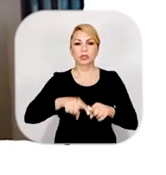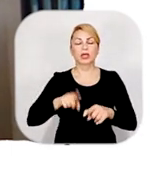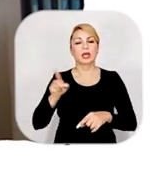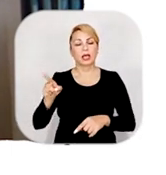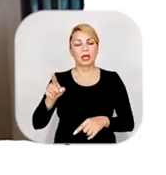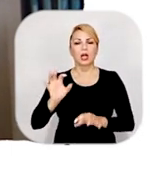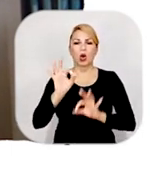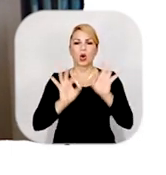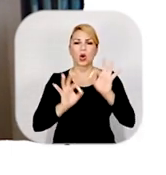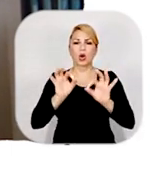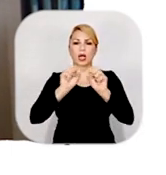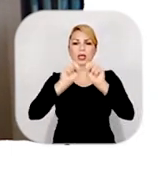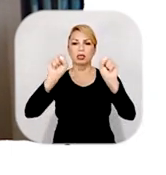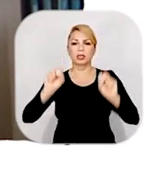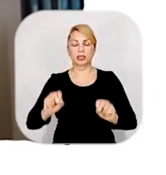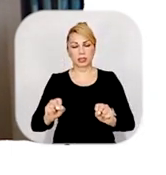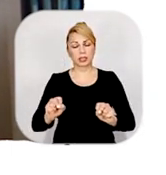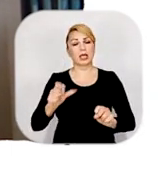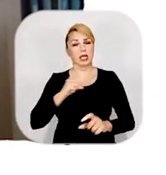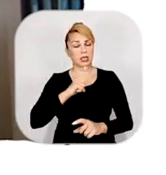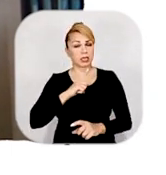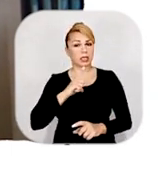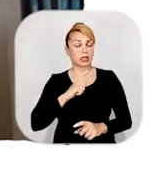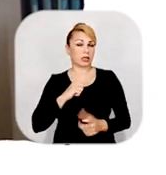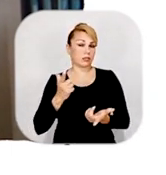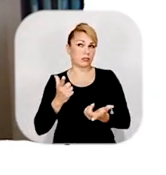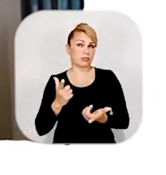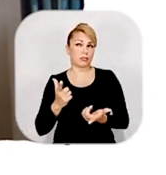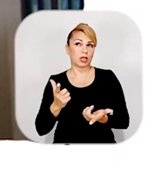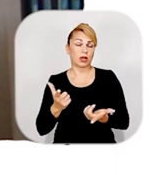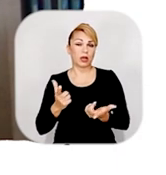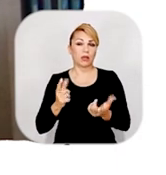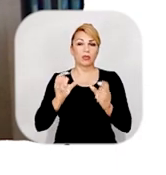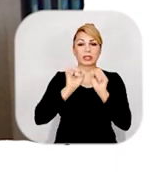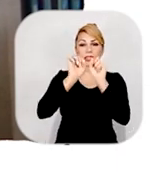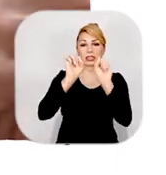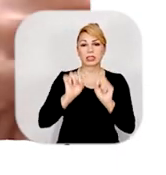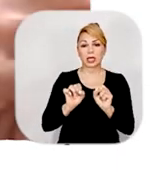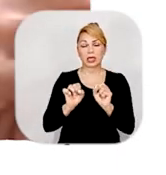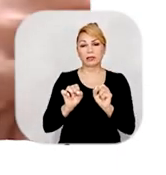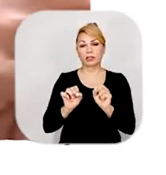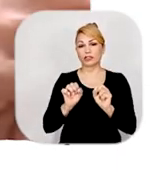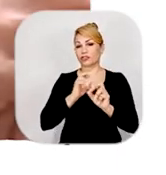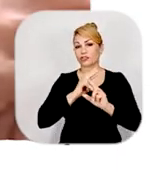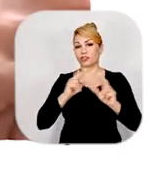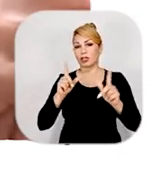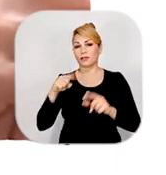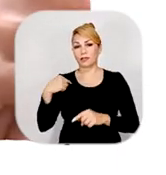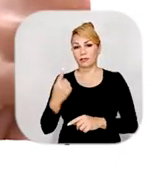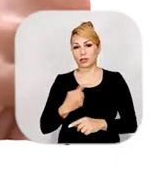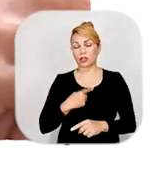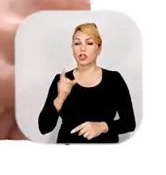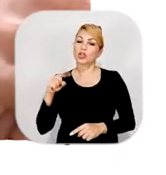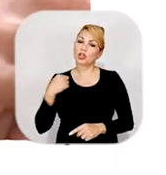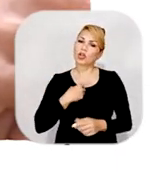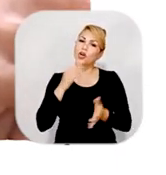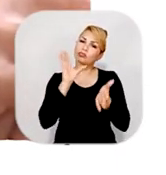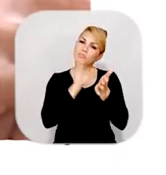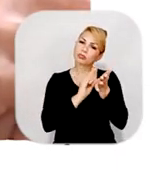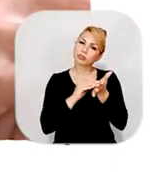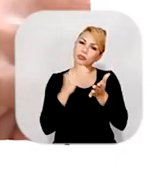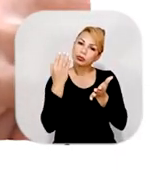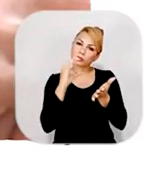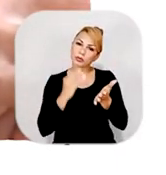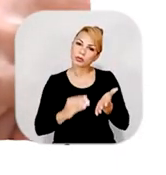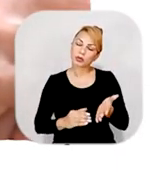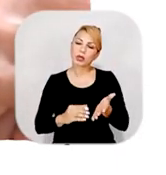vida. Então, isso talvez tenha uma lógica que não seja muito a nossa, mas assim, isso a gente só colocou como estava no original,